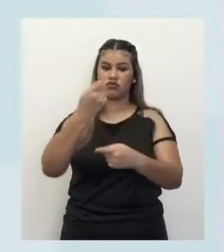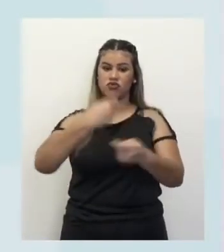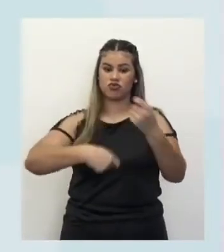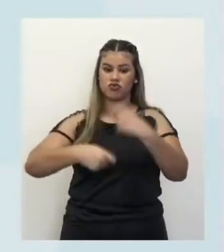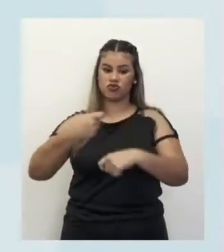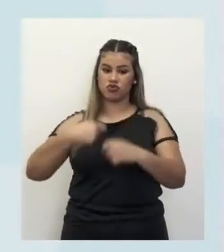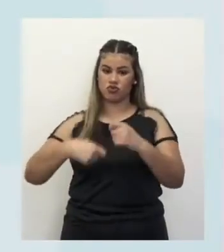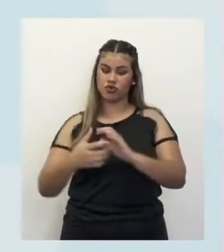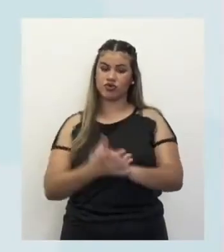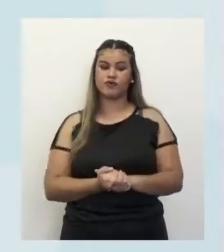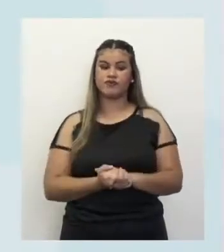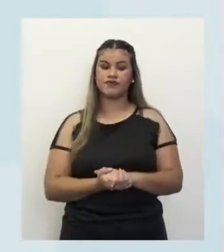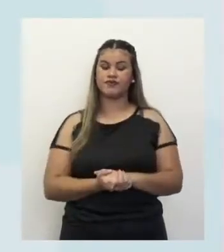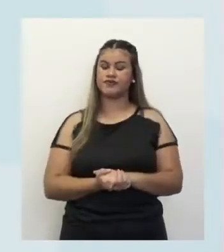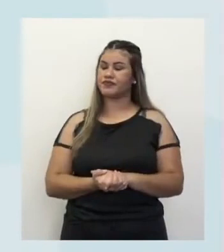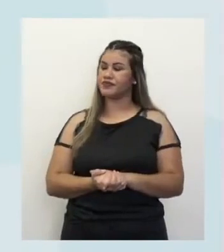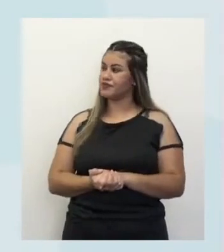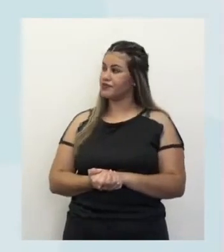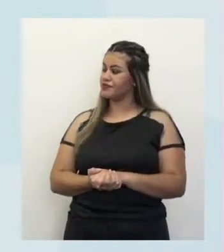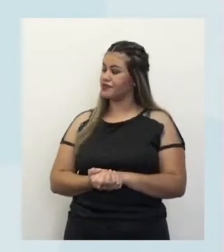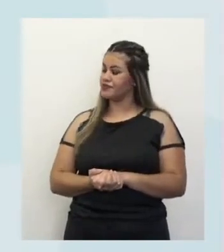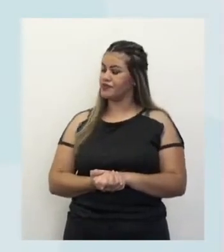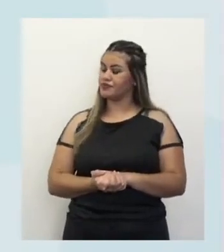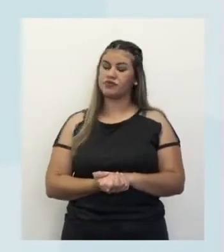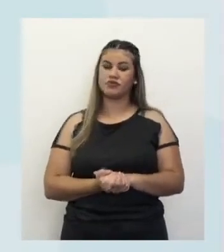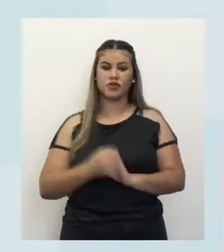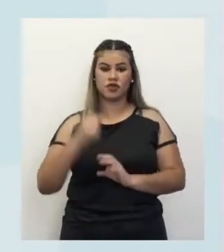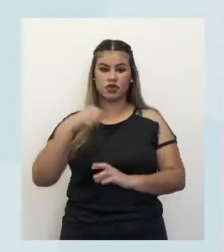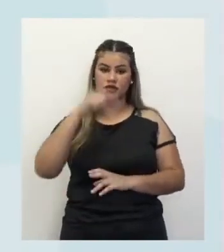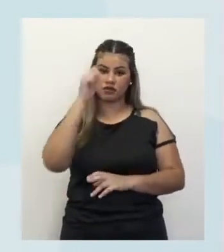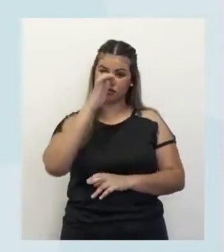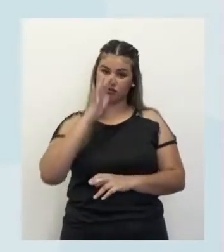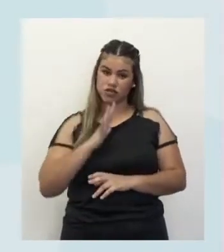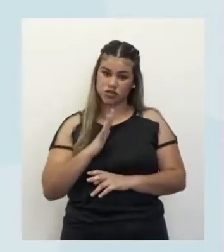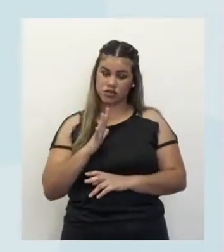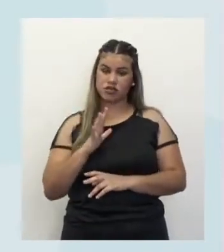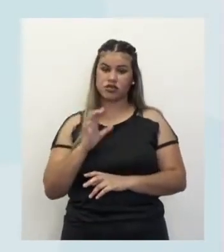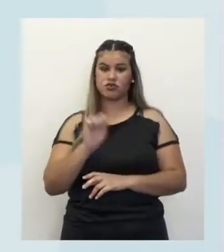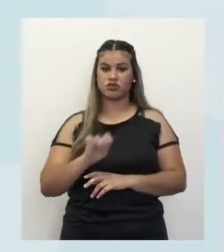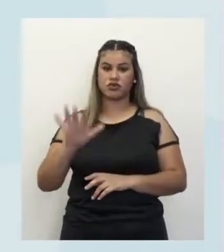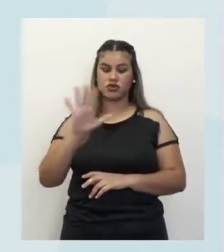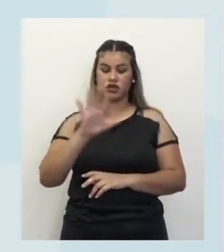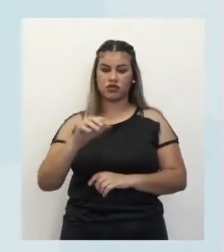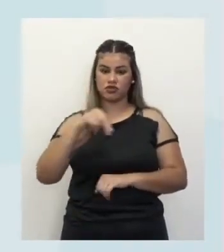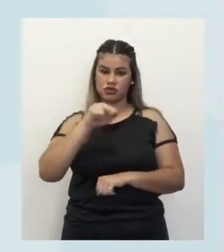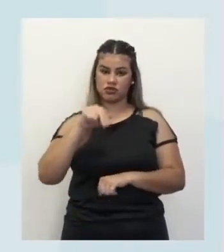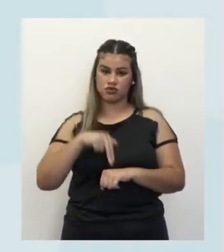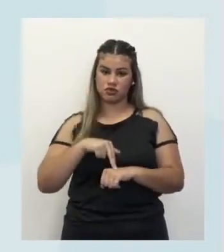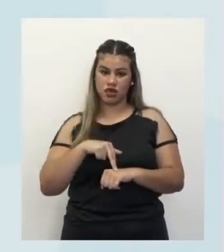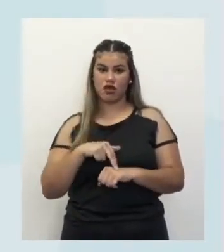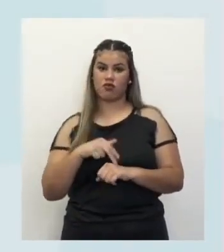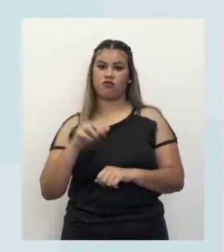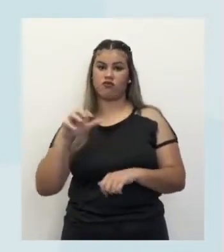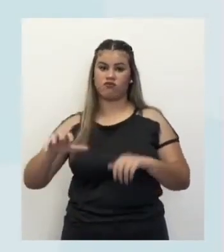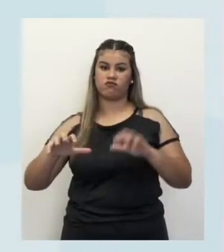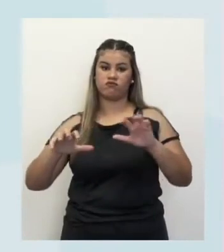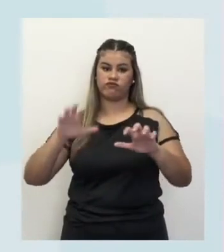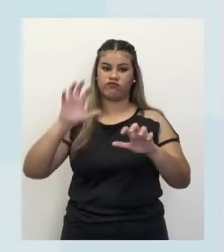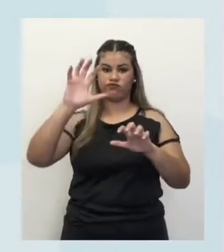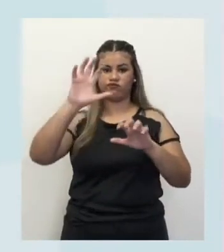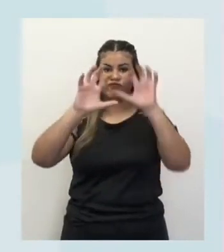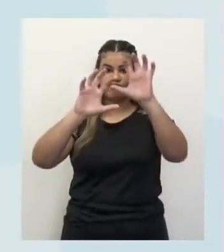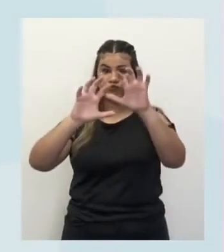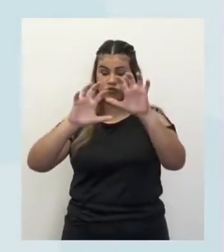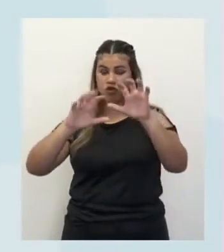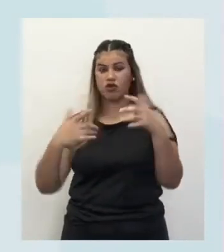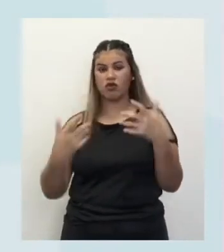Então, tanto o Estado, né, o Brasil, né, o Estado nacional, quanto as regiões, né, os